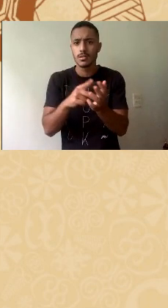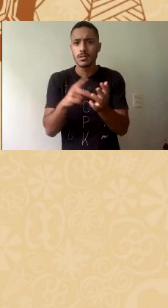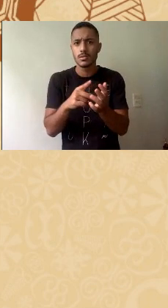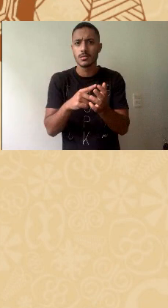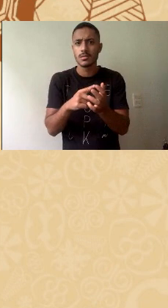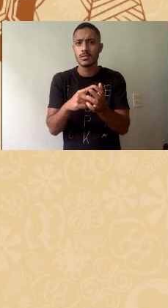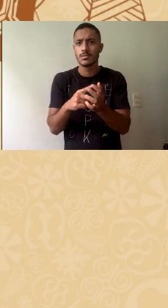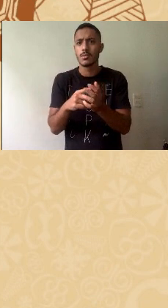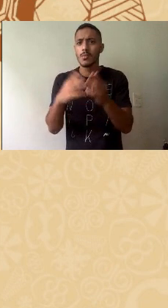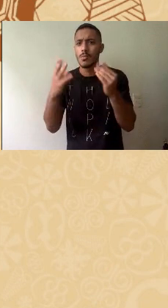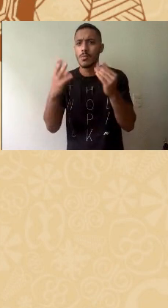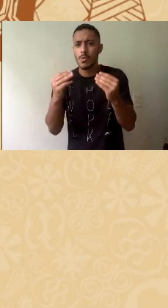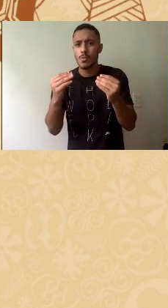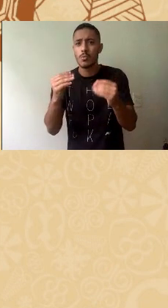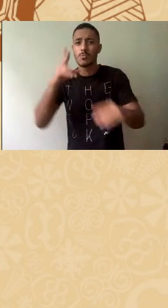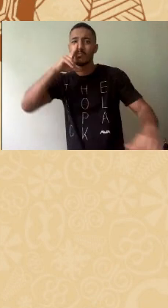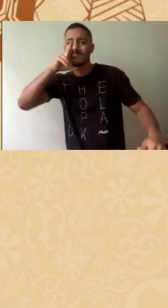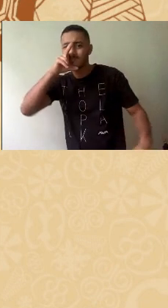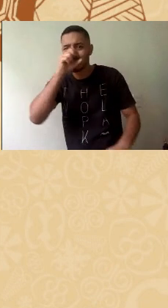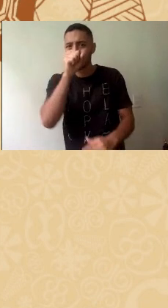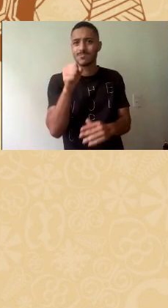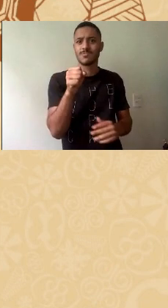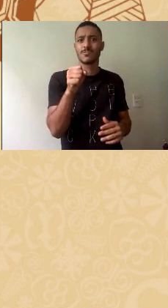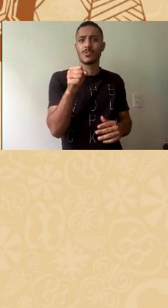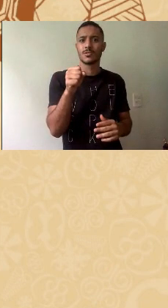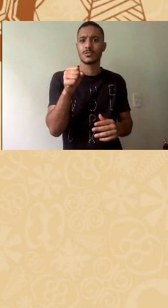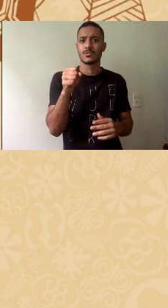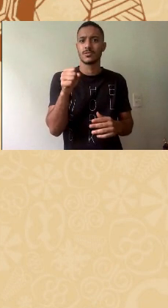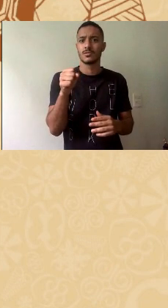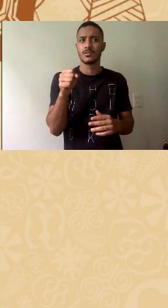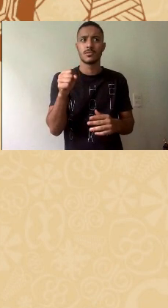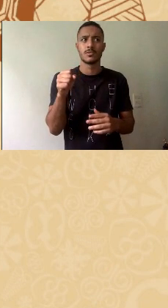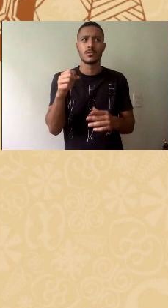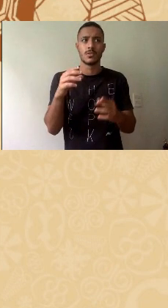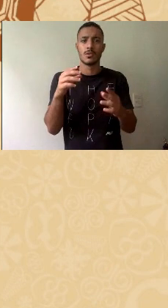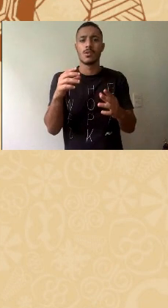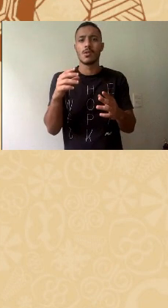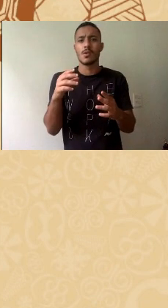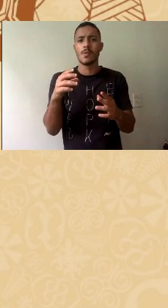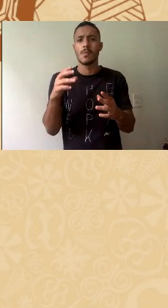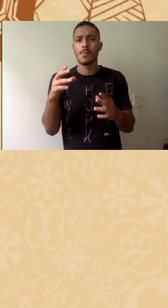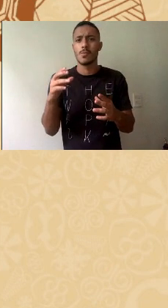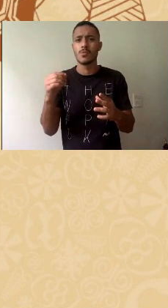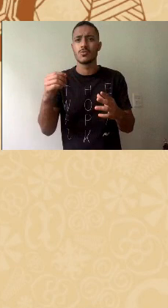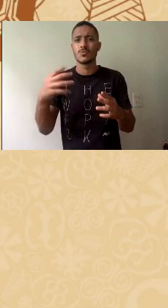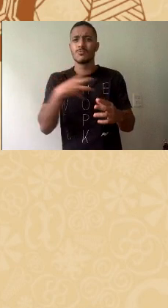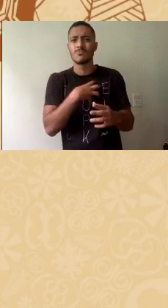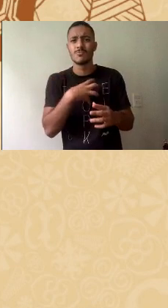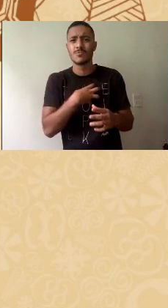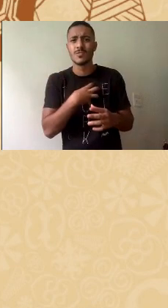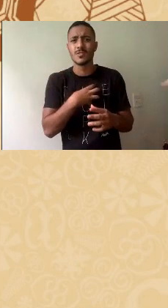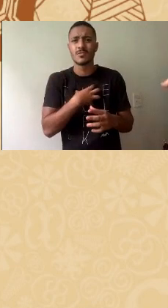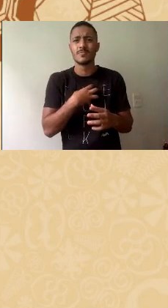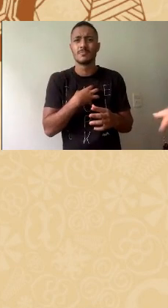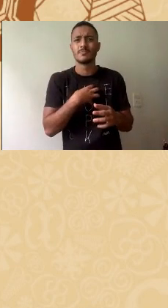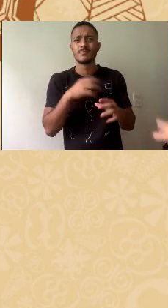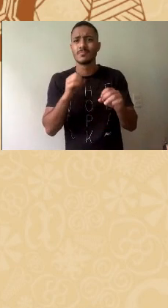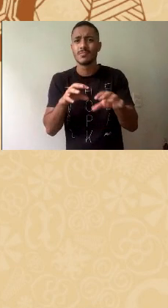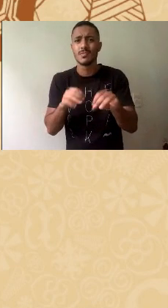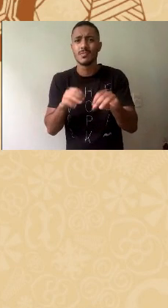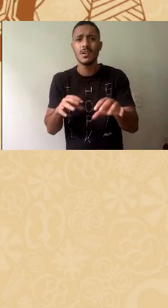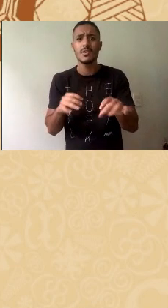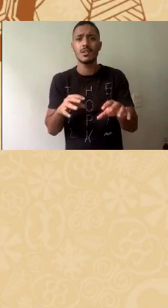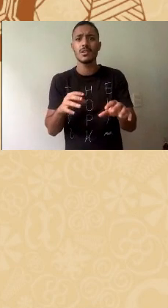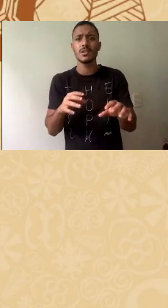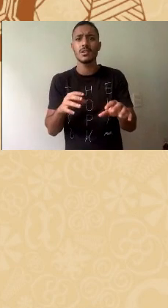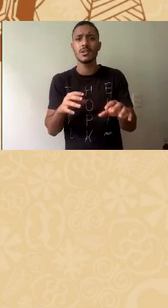muito, muito forte, né? Todo esse nosso seminário. Eu estou me pegando, sabe, me vendo e olhando para mim nesses dias